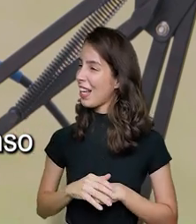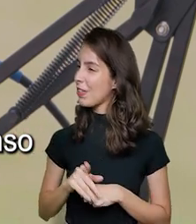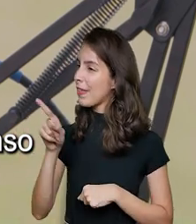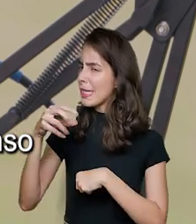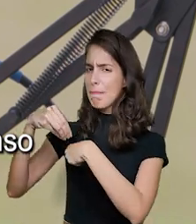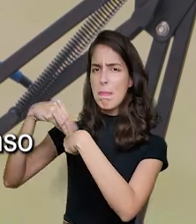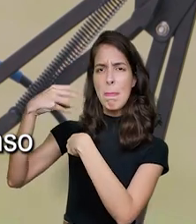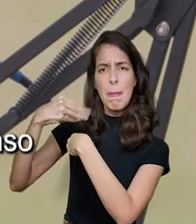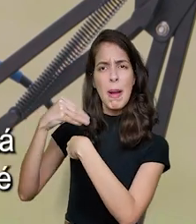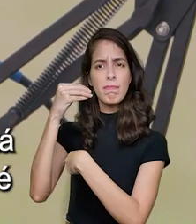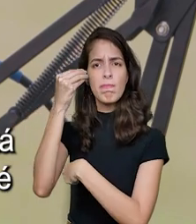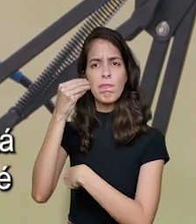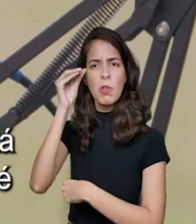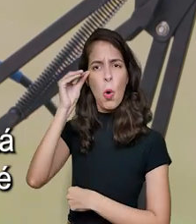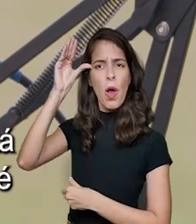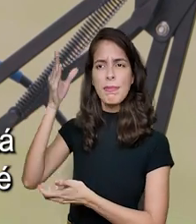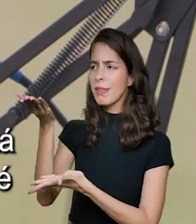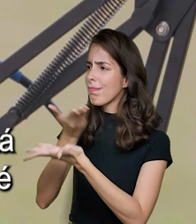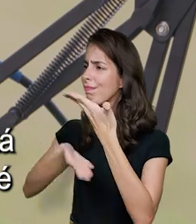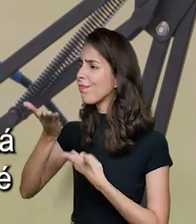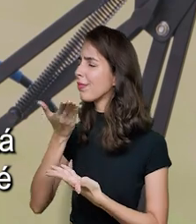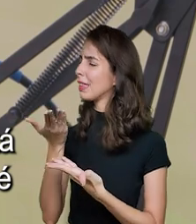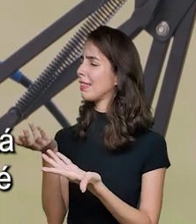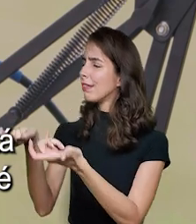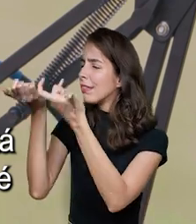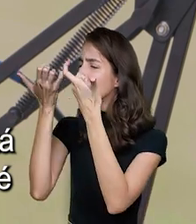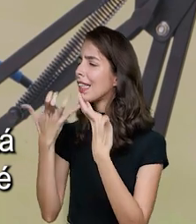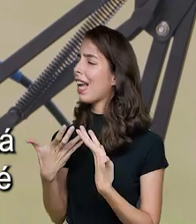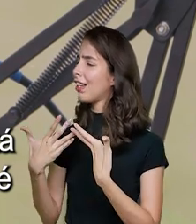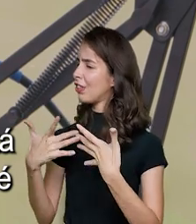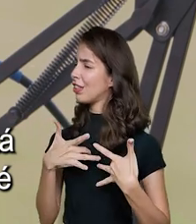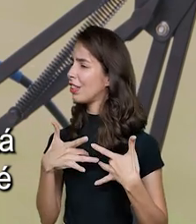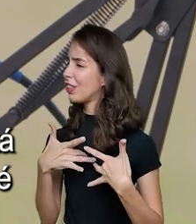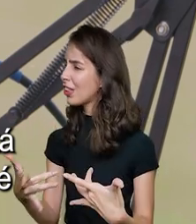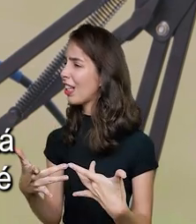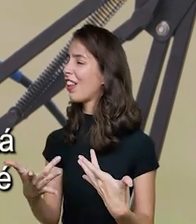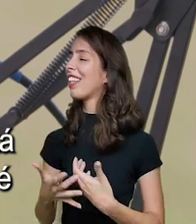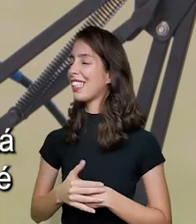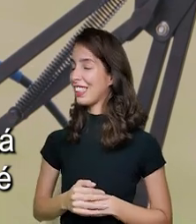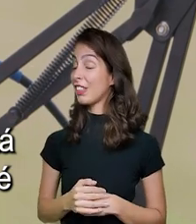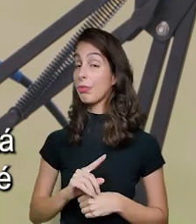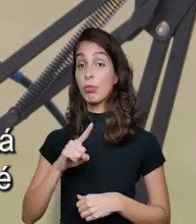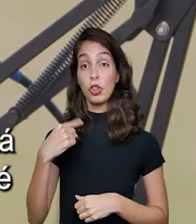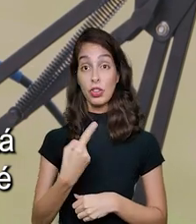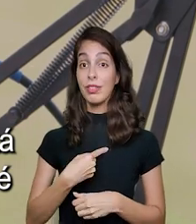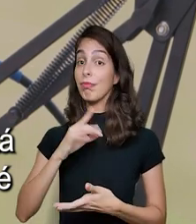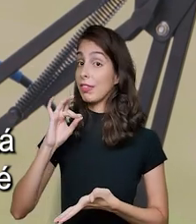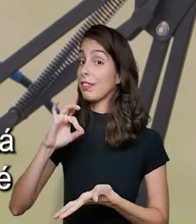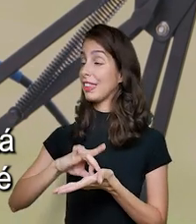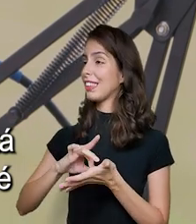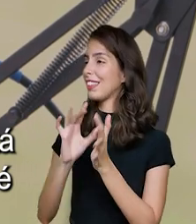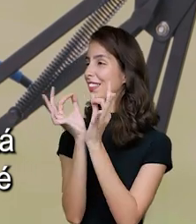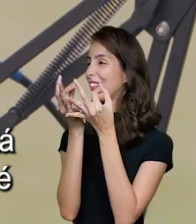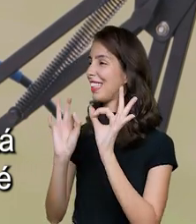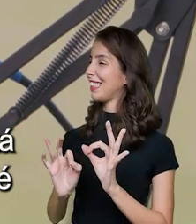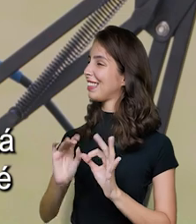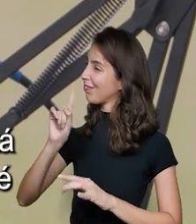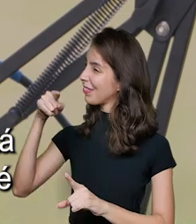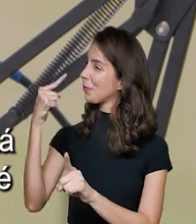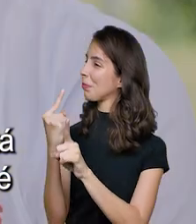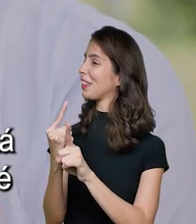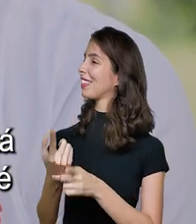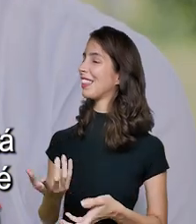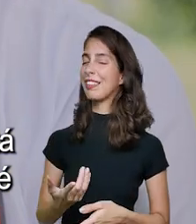compartilhado com a gente toda essa sua sabedoria toda essa sua generosidade a gente tá muito feliz ah e até a